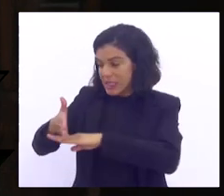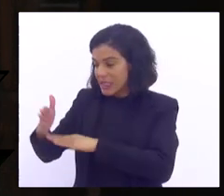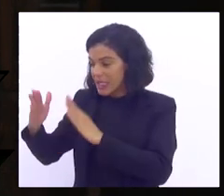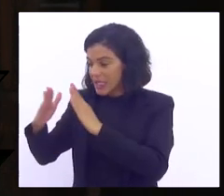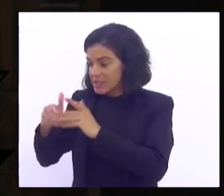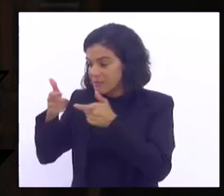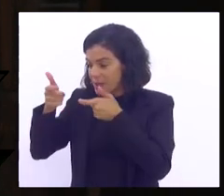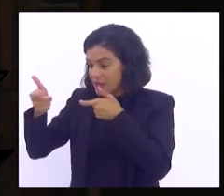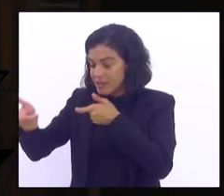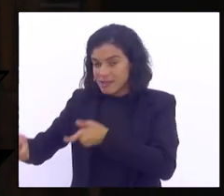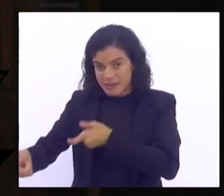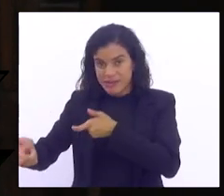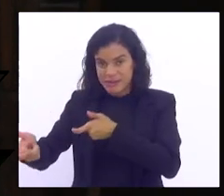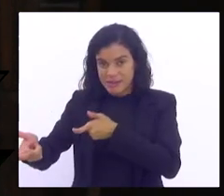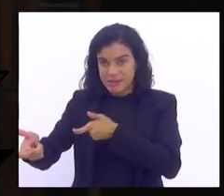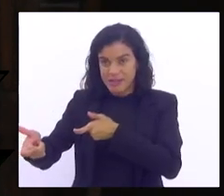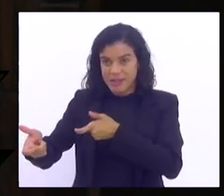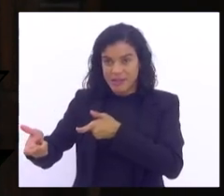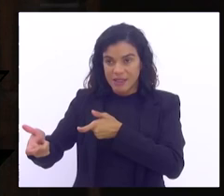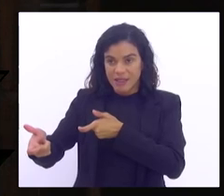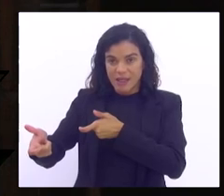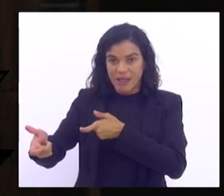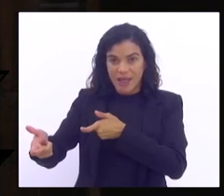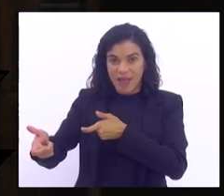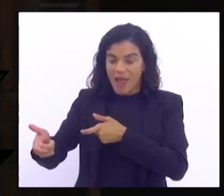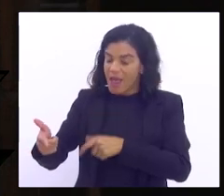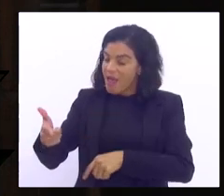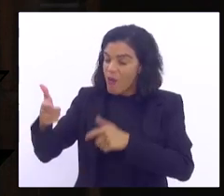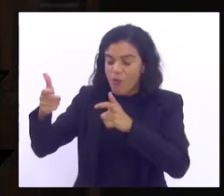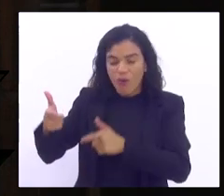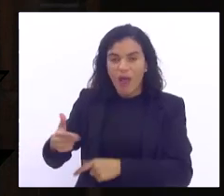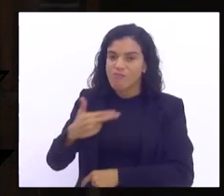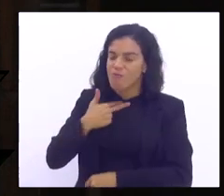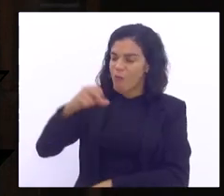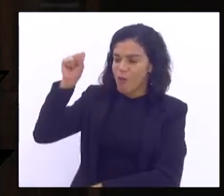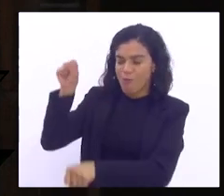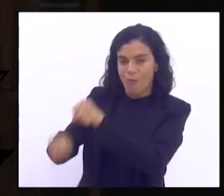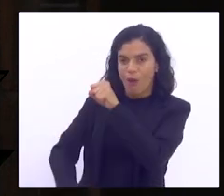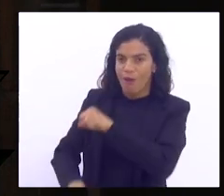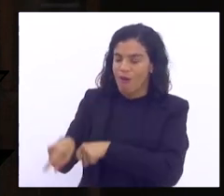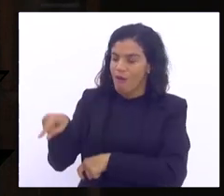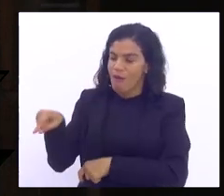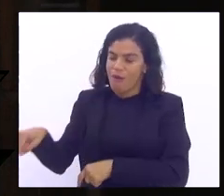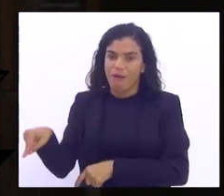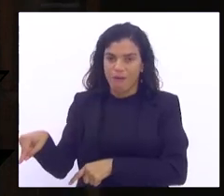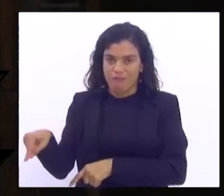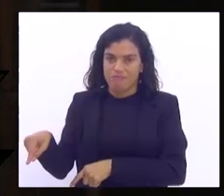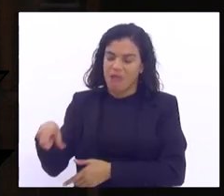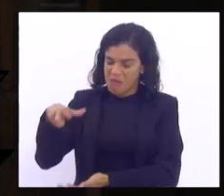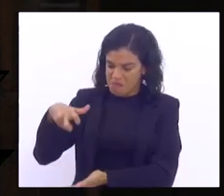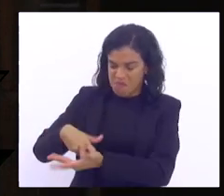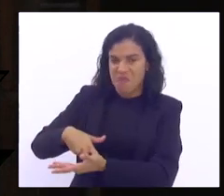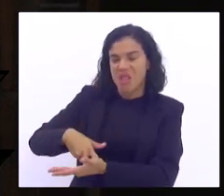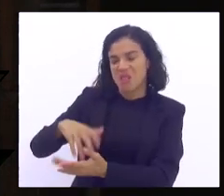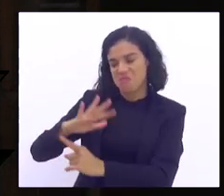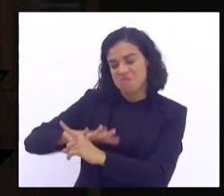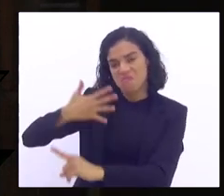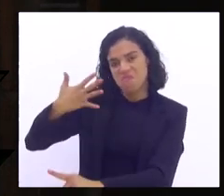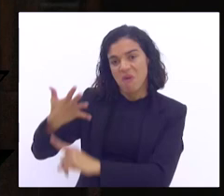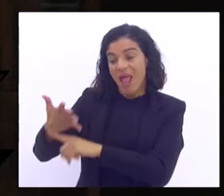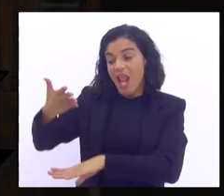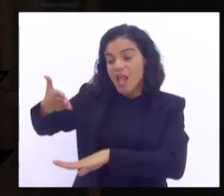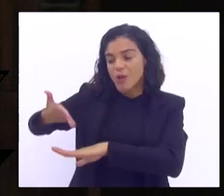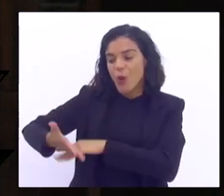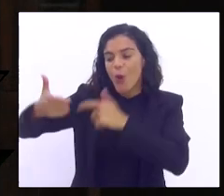para assaltar, o lar é algo inviolável. Aí eu carrego na pena mesmo, porque ele está entrando num